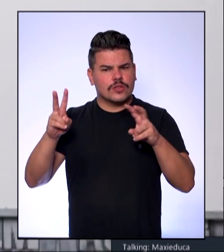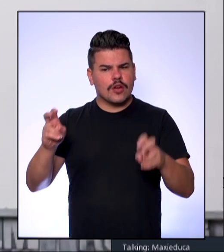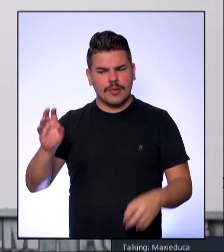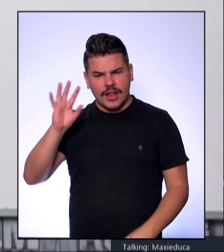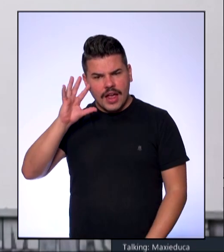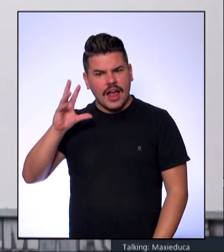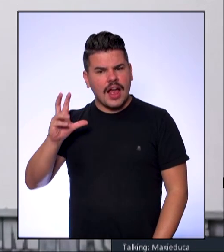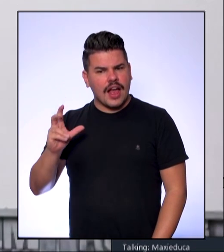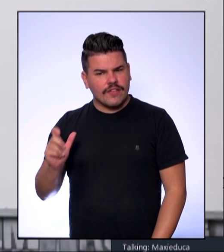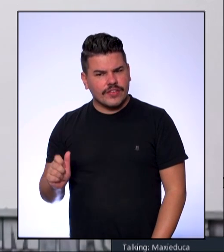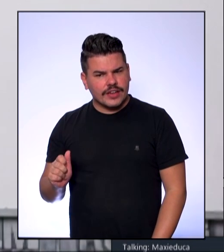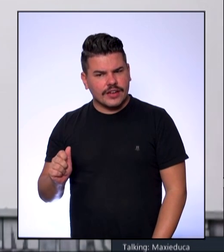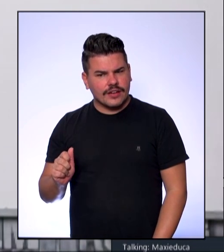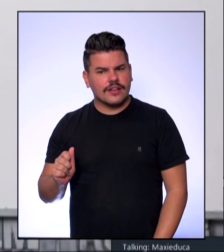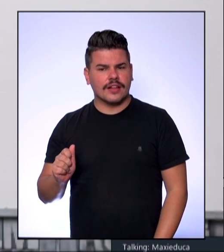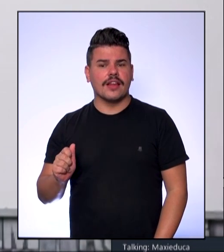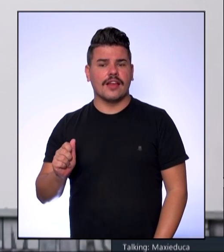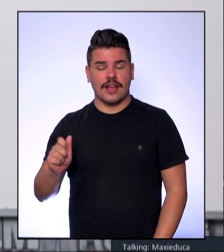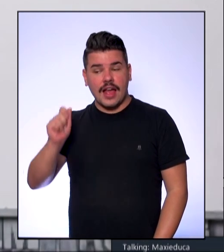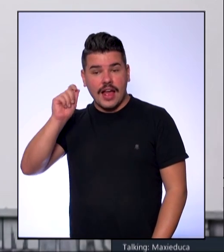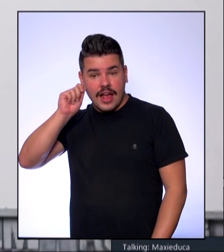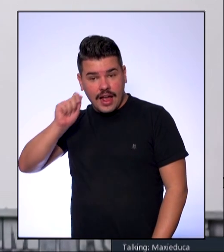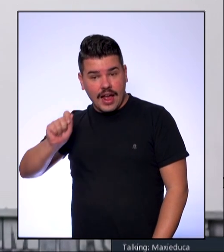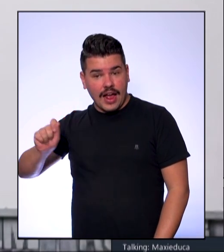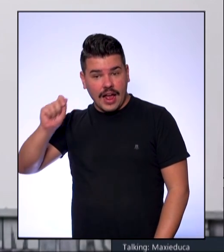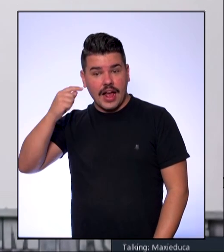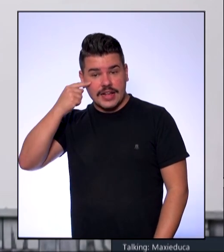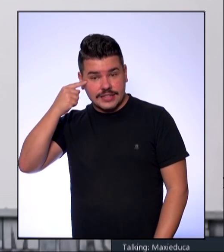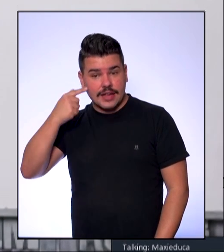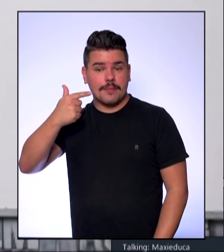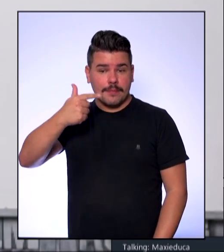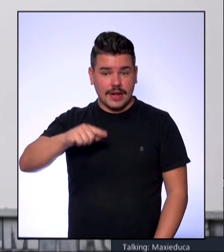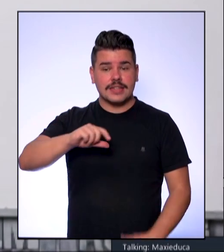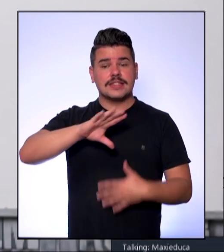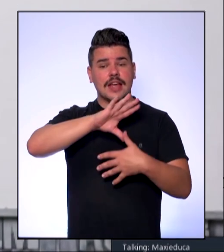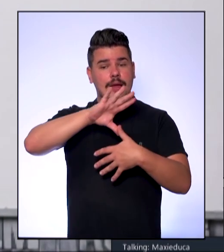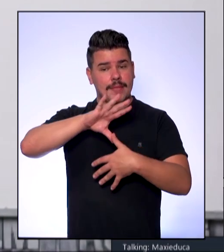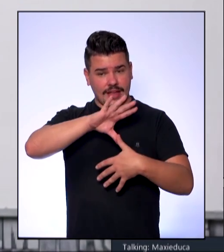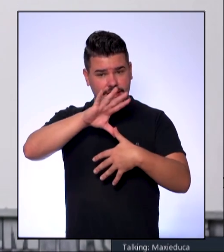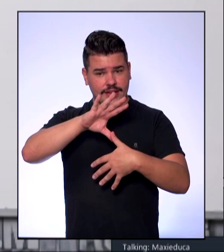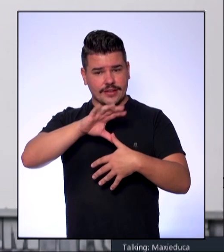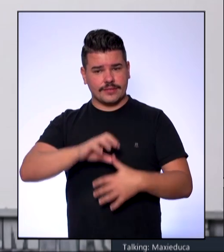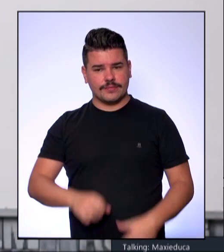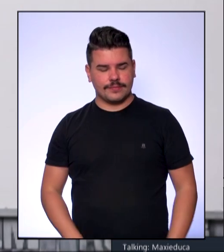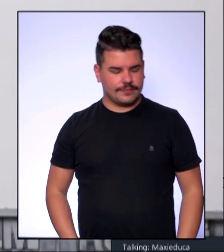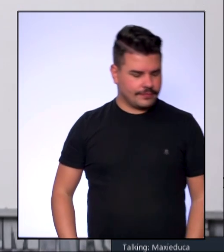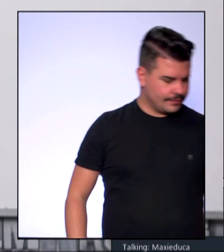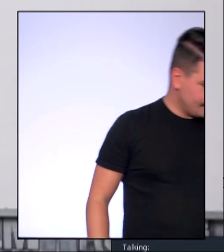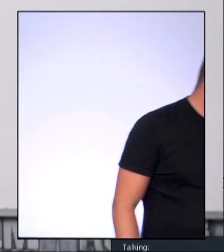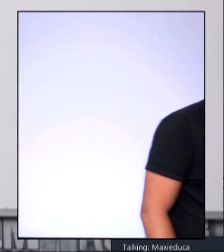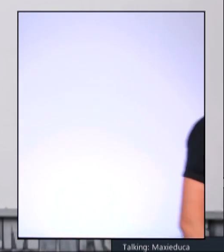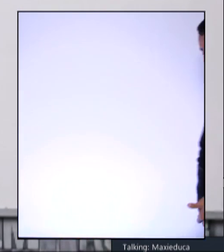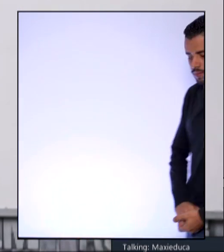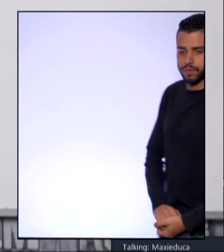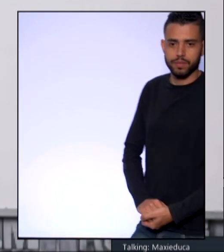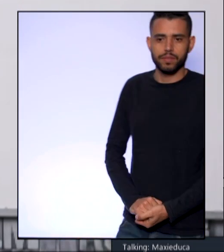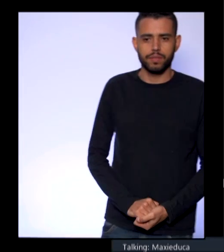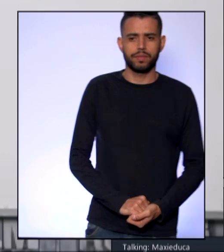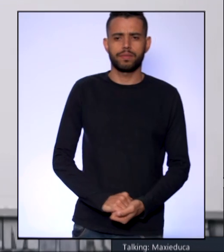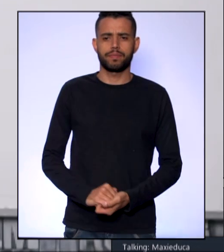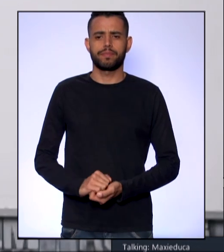aqui Ásia mais América? A teoria de que foi pelo Estreito de Bering que